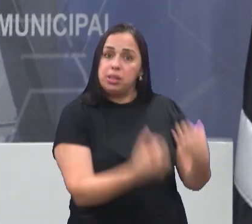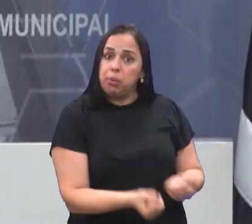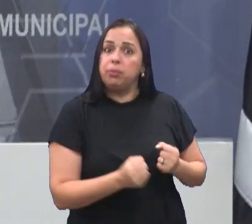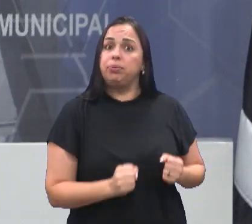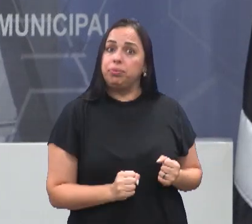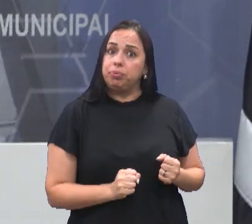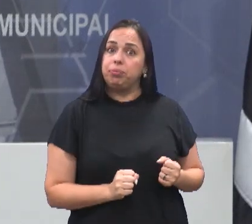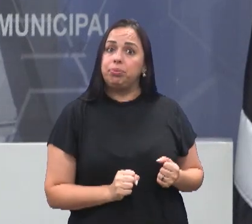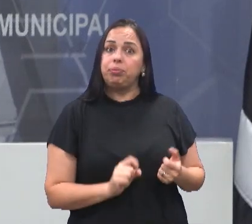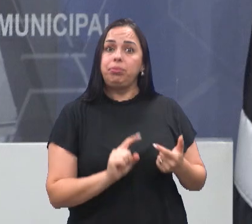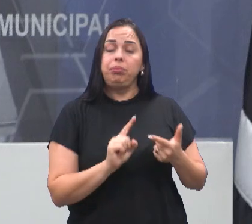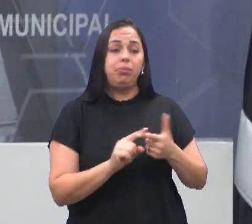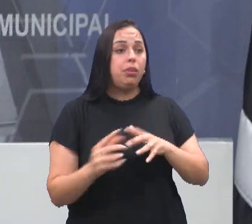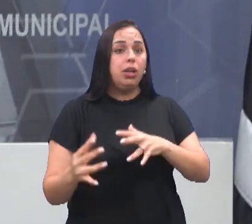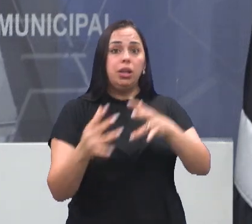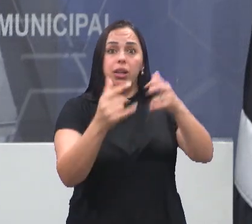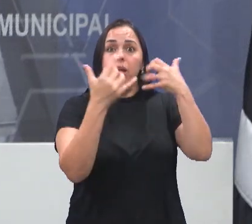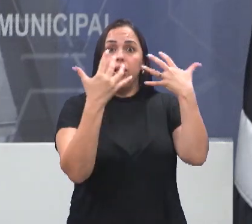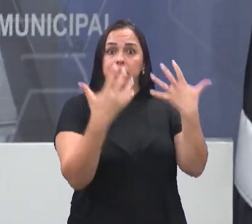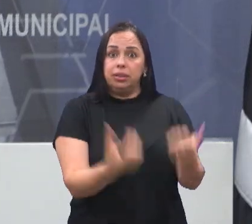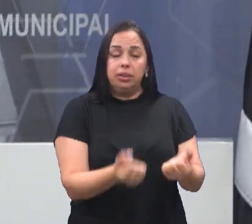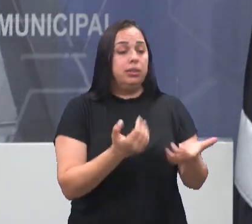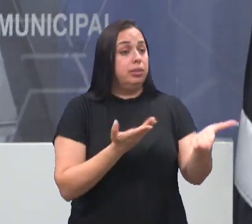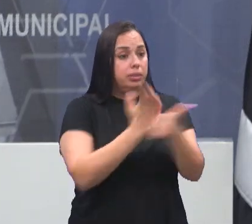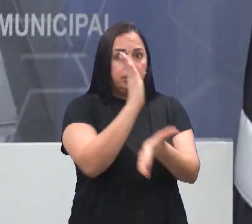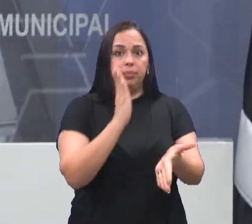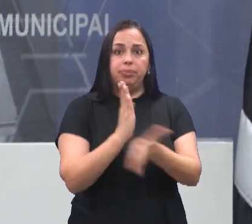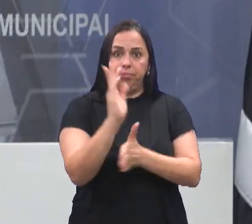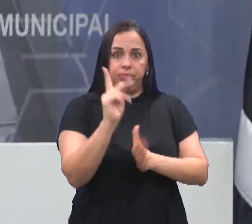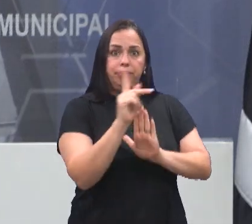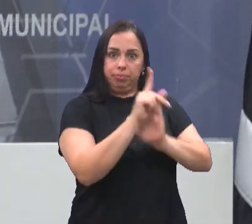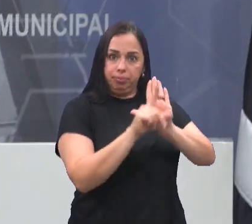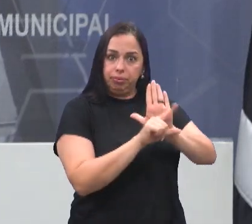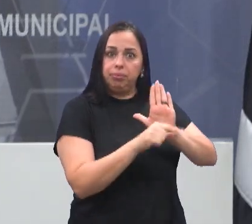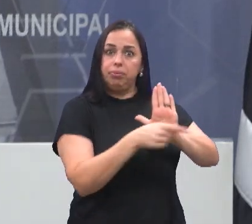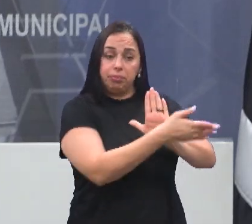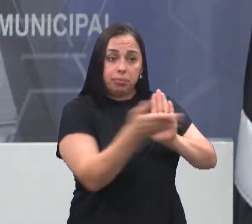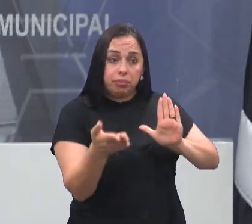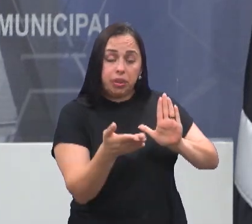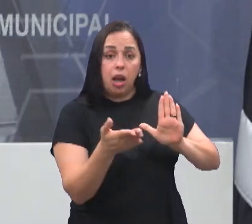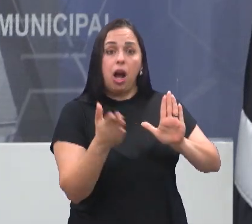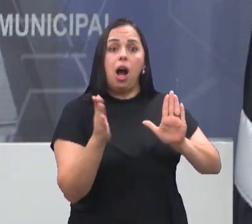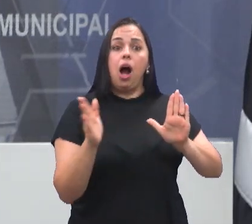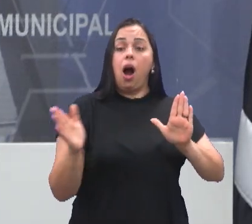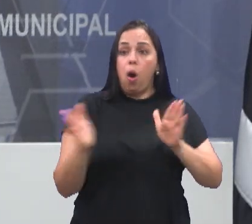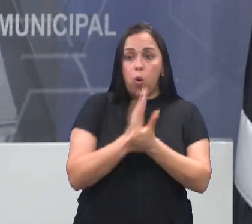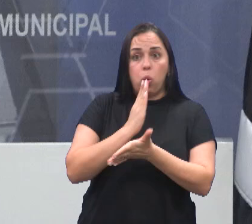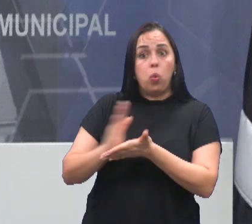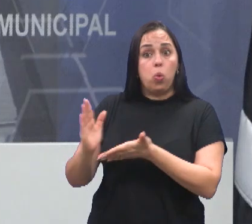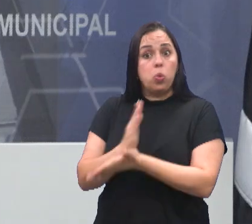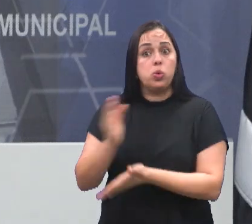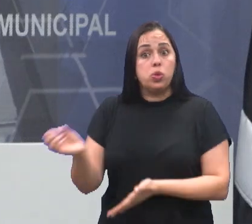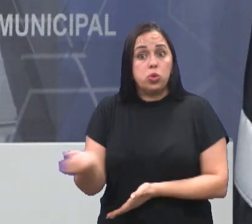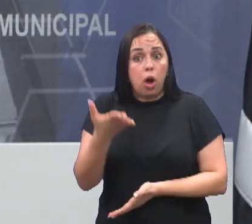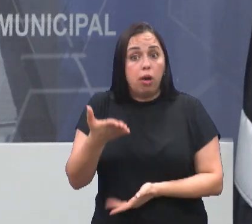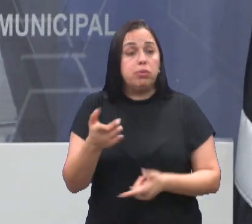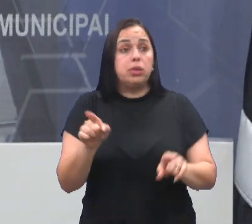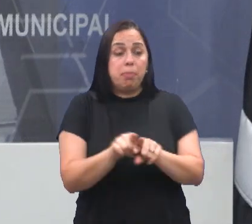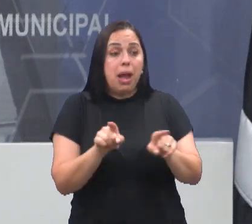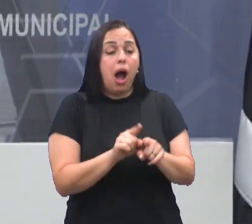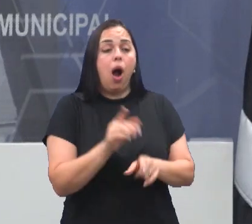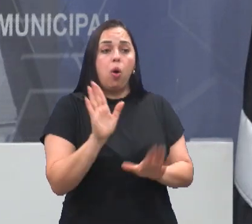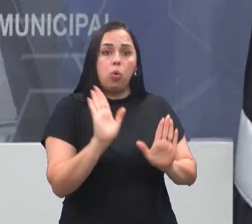foi votado por unanimidade, por alguns vereadores que estão aqui e outros novos que vêm nessa nova legislatura.